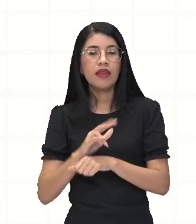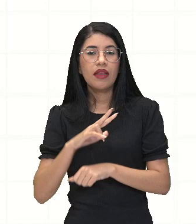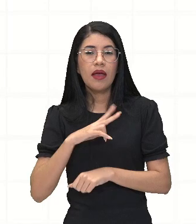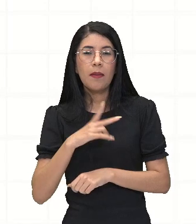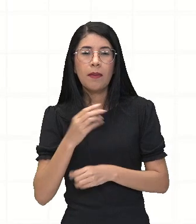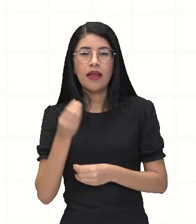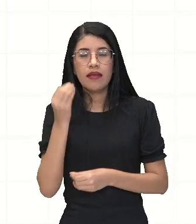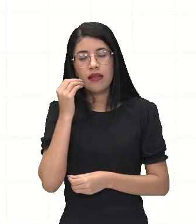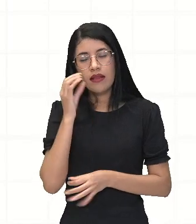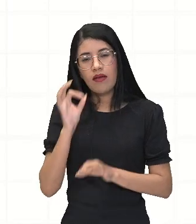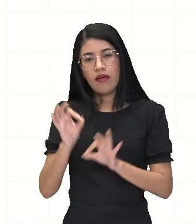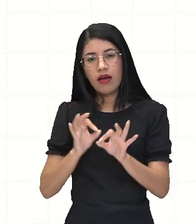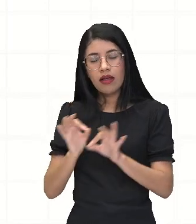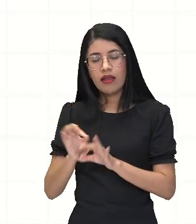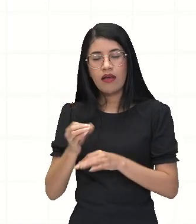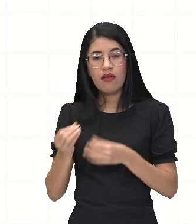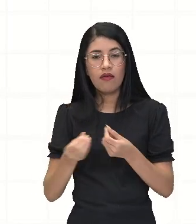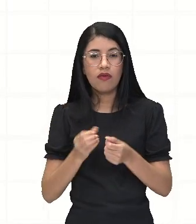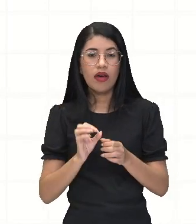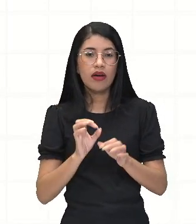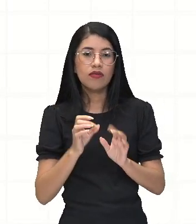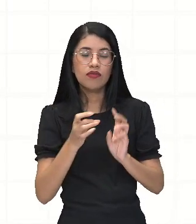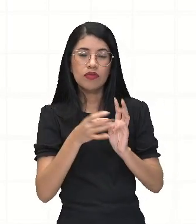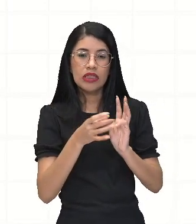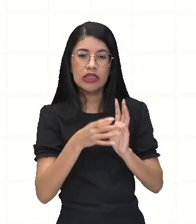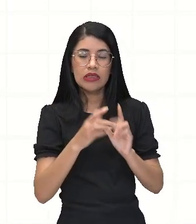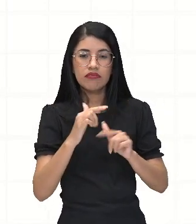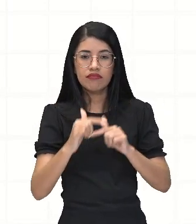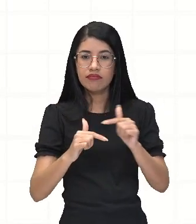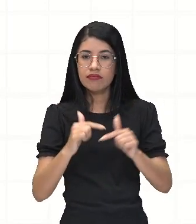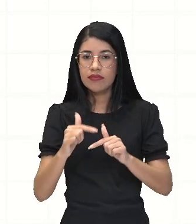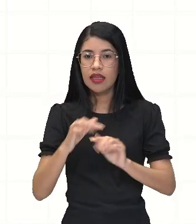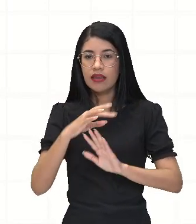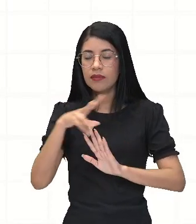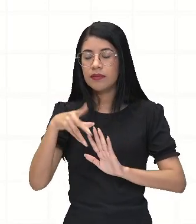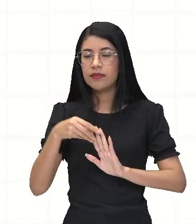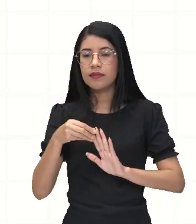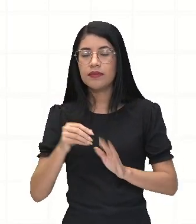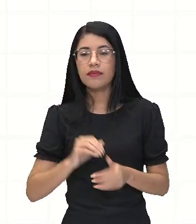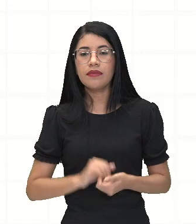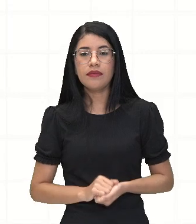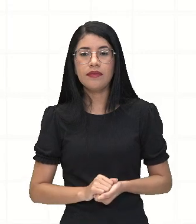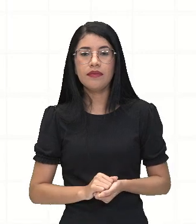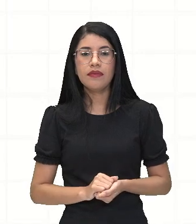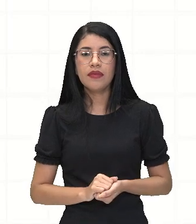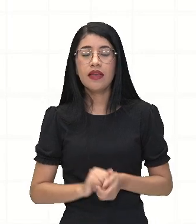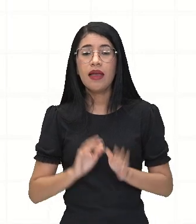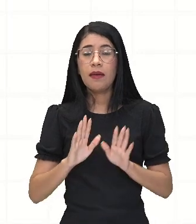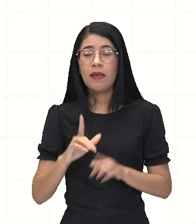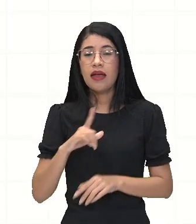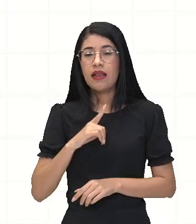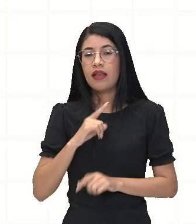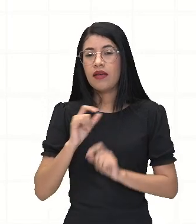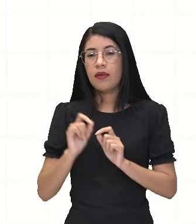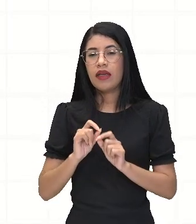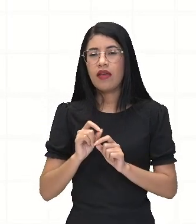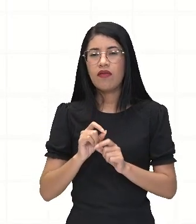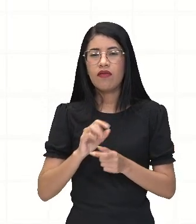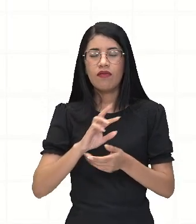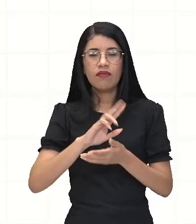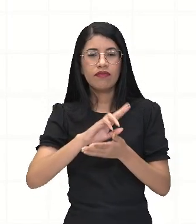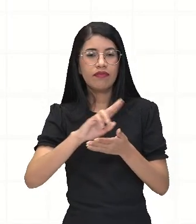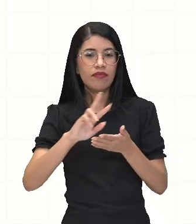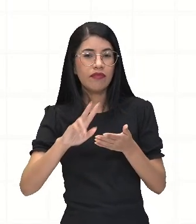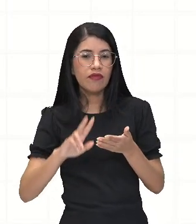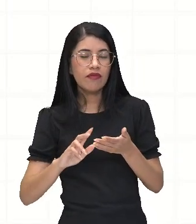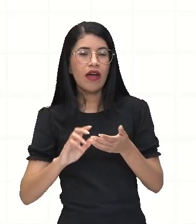organizar o trabalho dos indígenas da Amazônia, embora tenha sido marcado, como a gente viu,